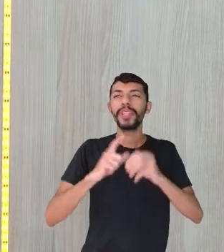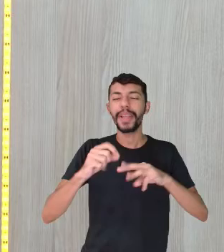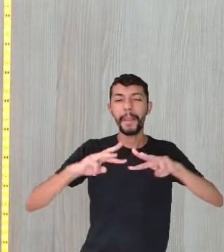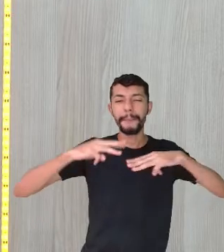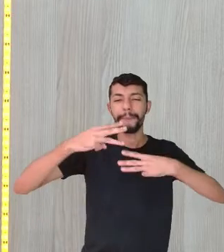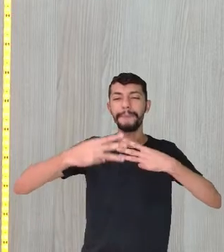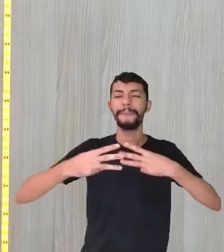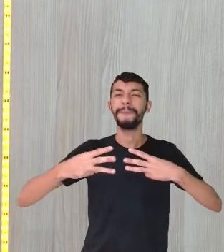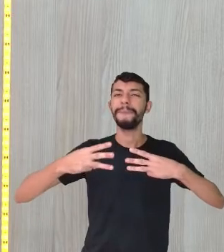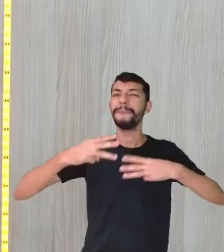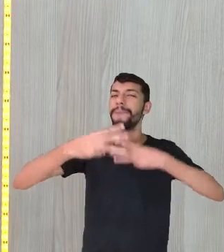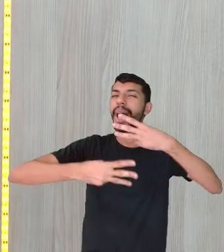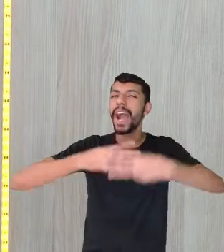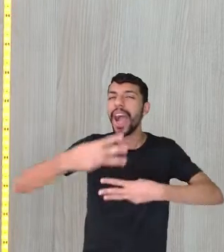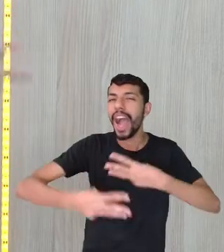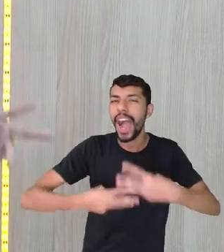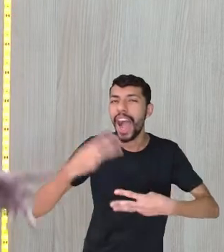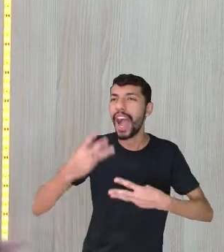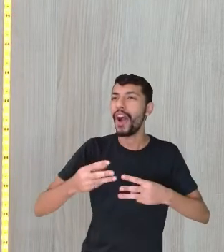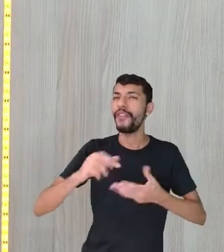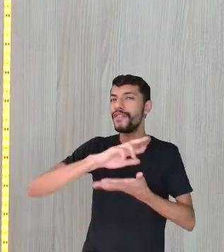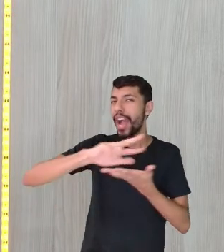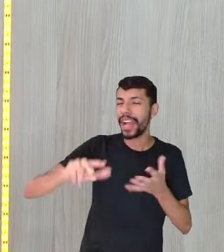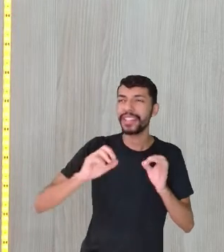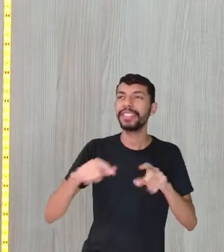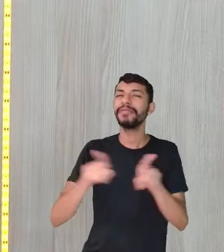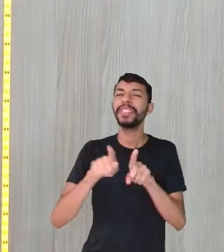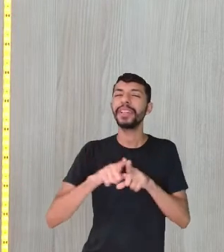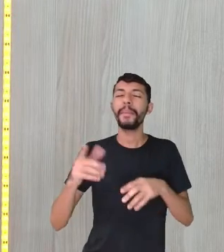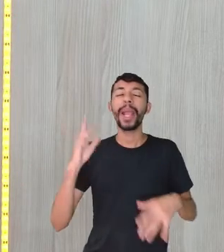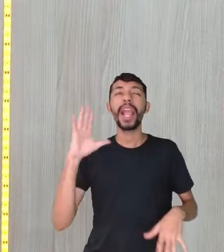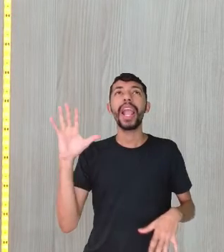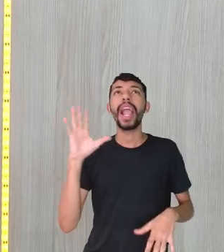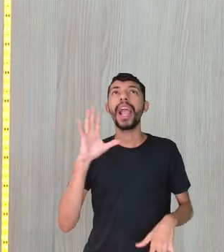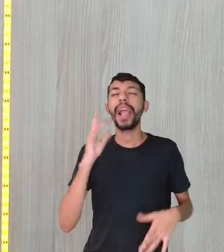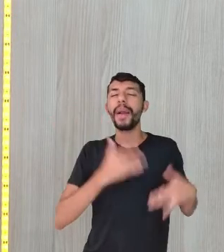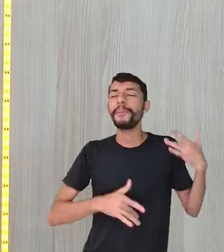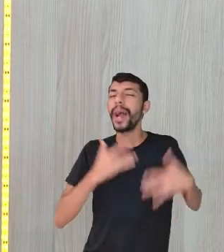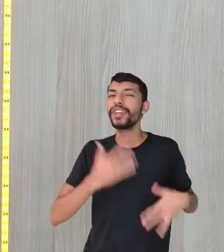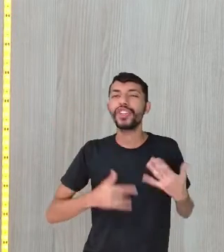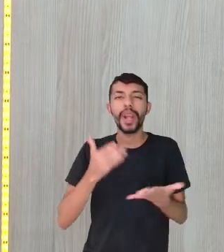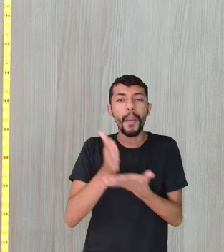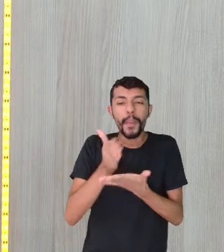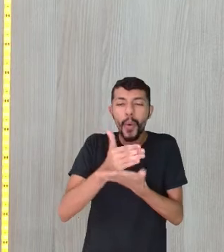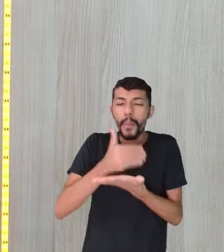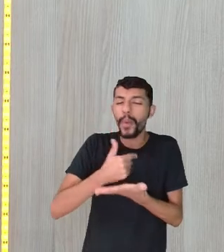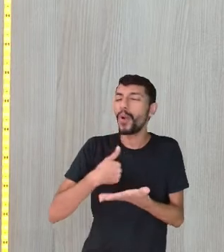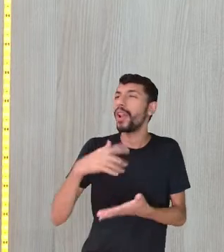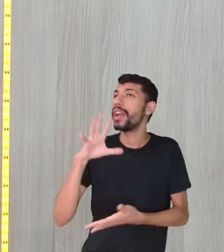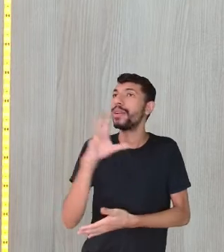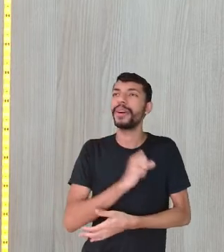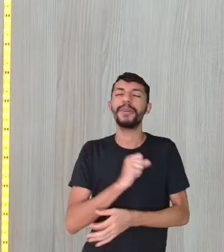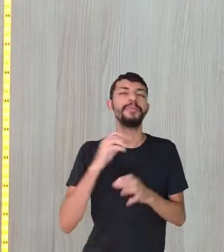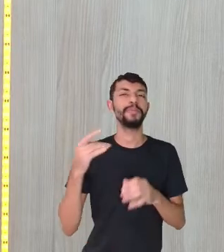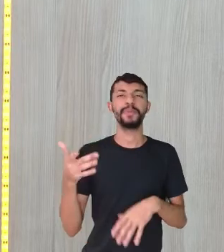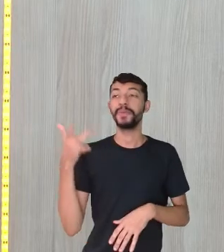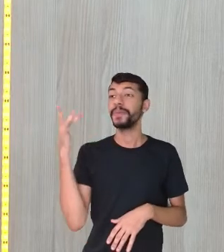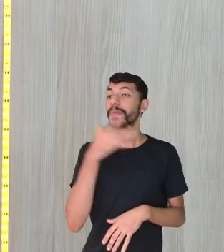gosto. E também sou apaixonada por bolo. Não posso ver um pedaço de bolo. Eu saio doidinha correndo